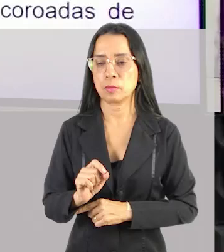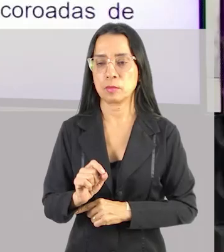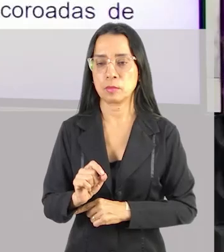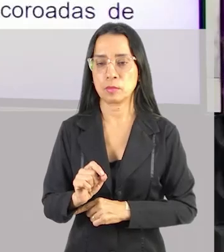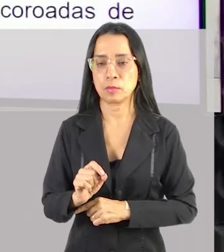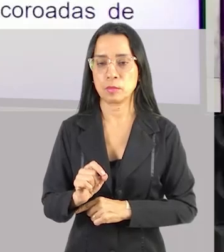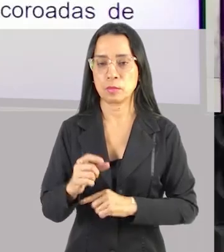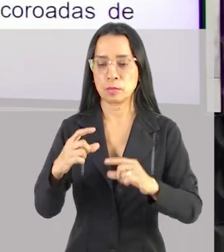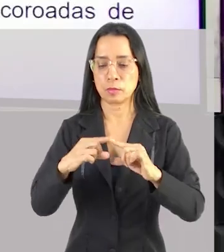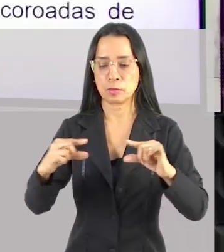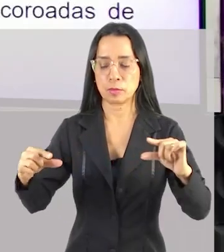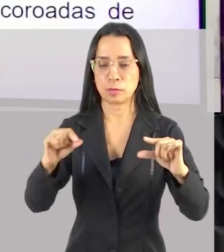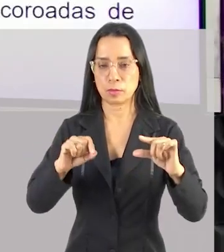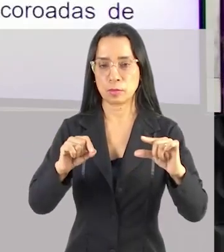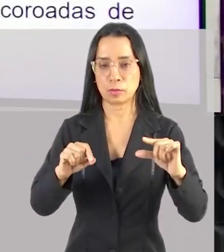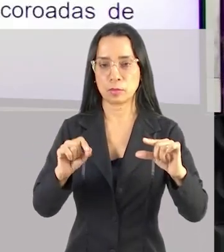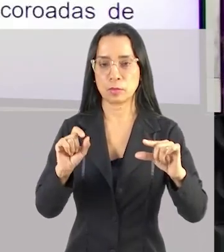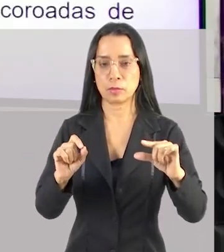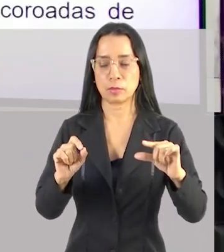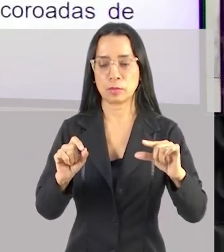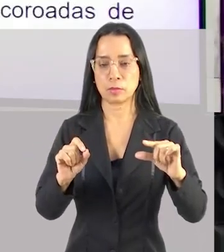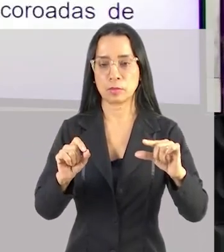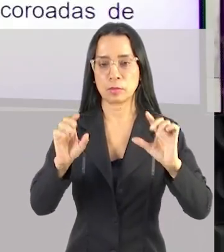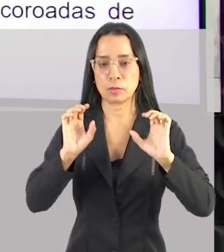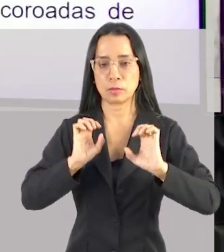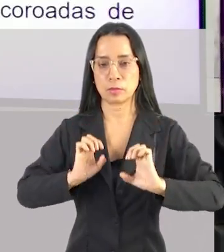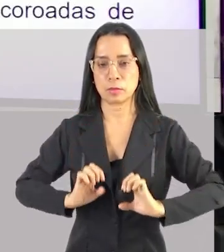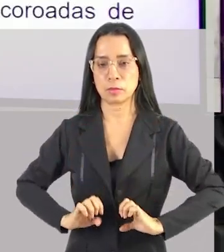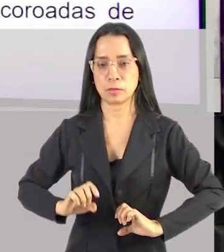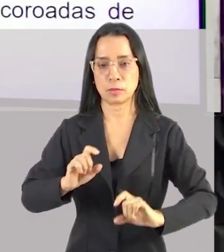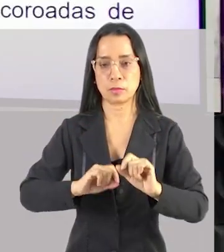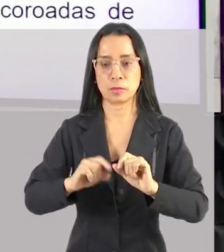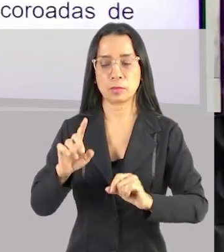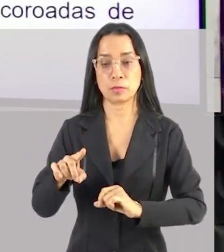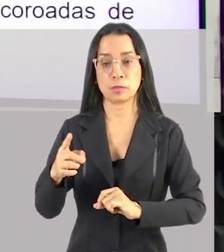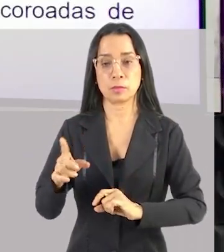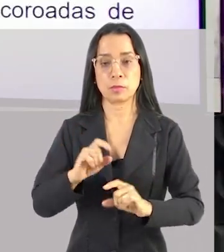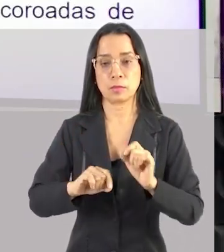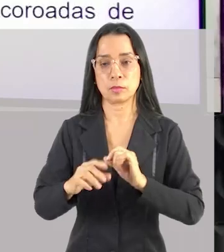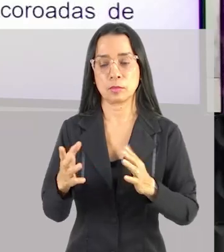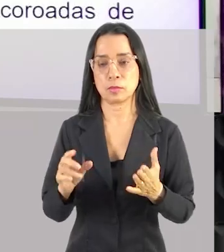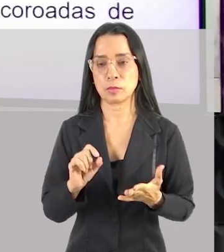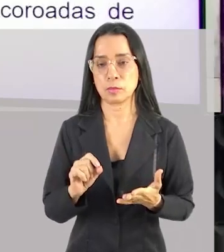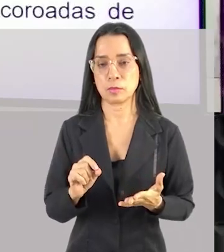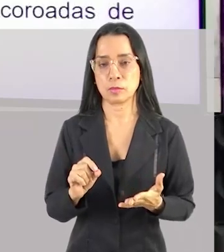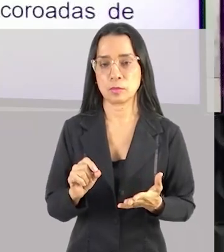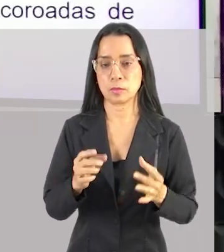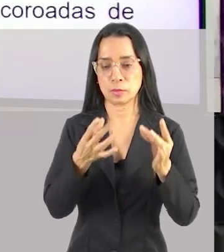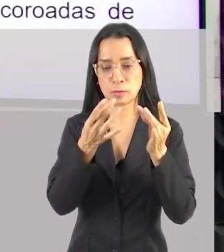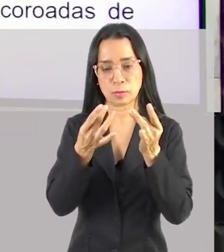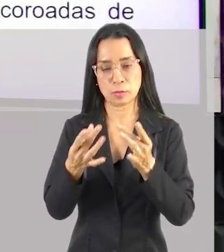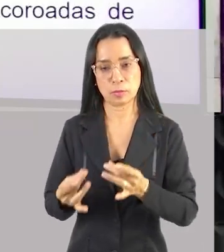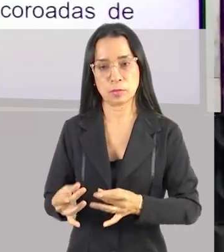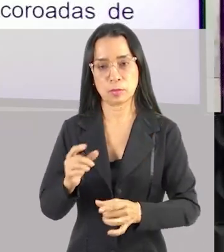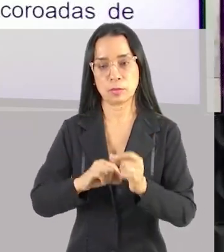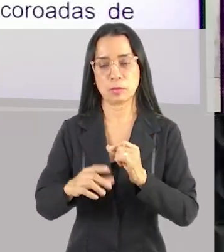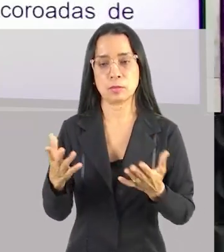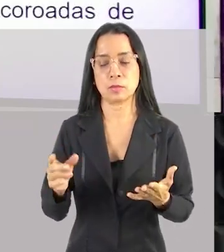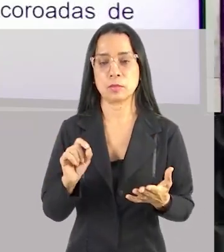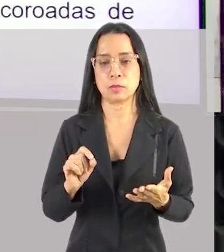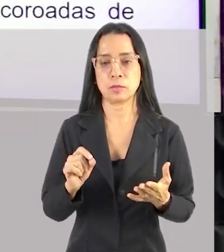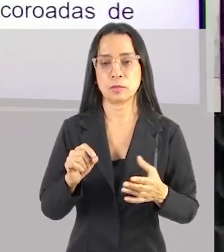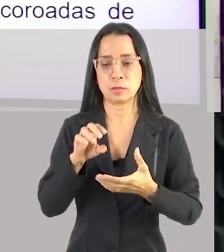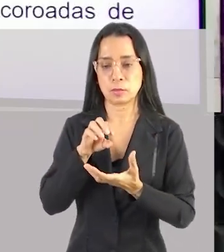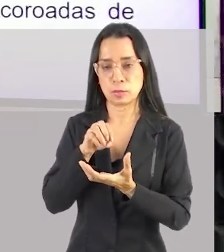E o fragmento da obra como eu falei, da ética nicômaco. Então ele está falando sobre a ética. E um detalhe, pessoal, uma